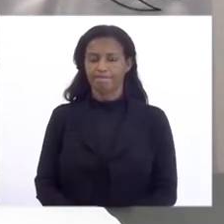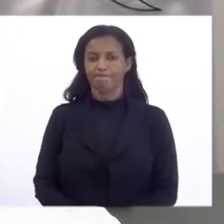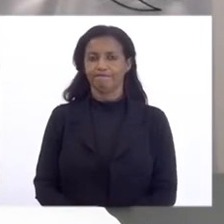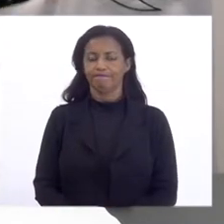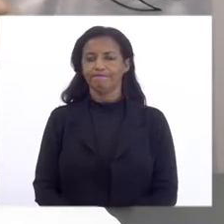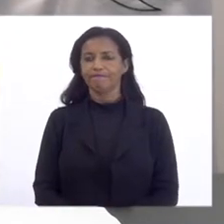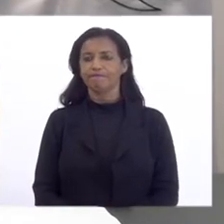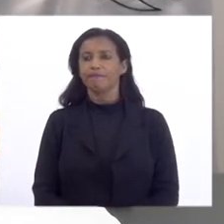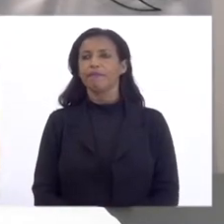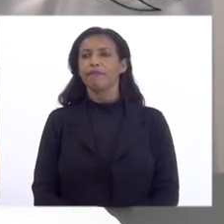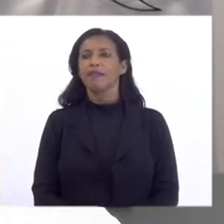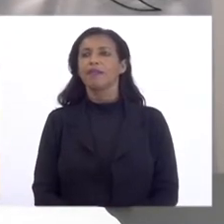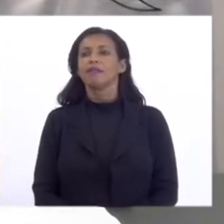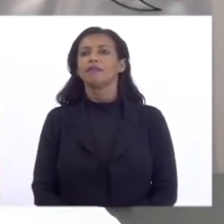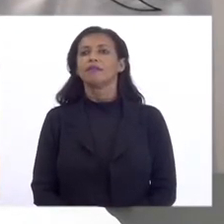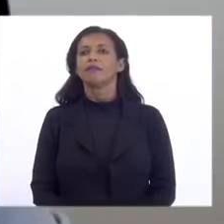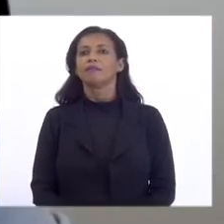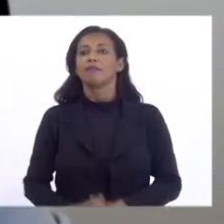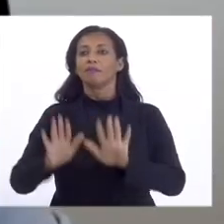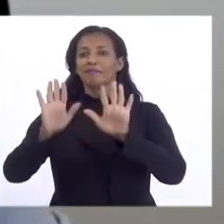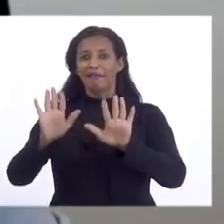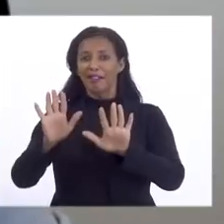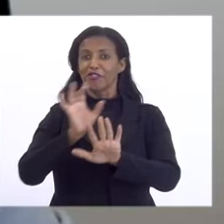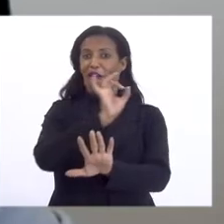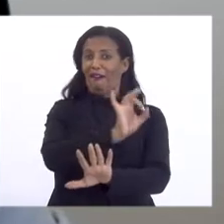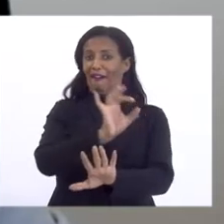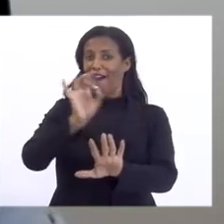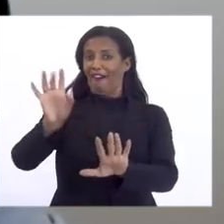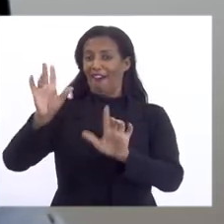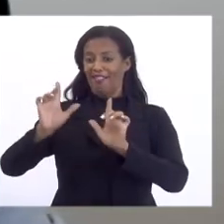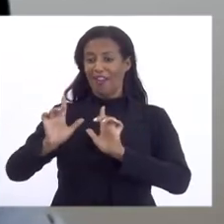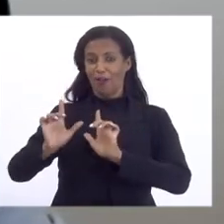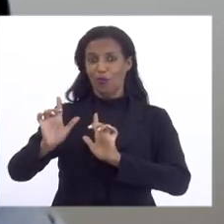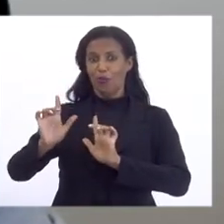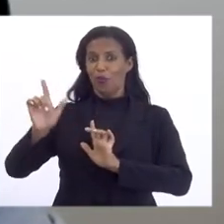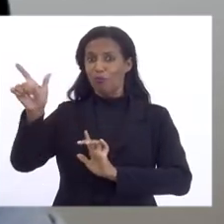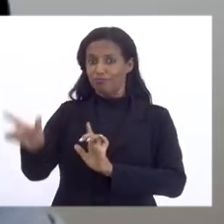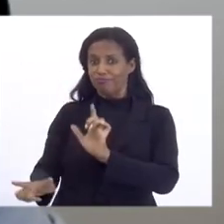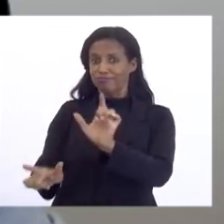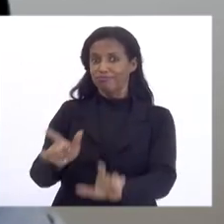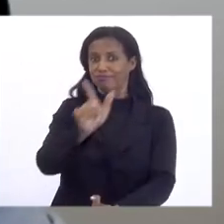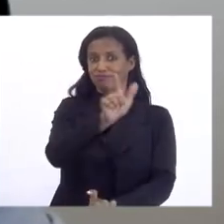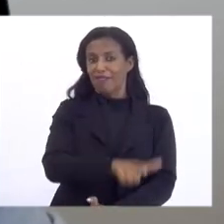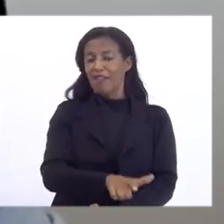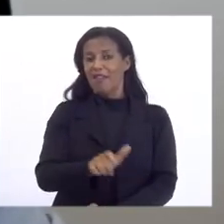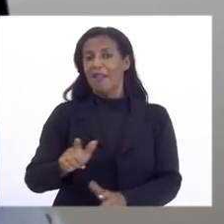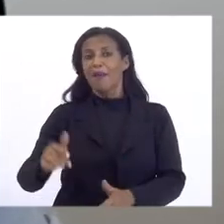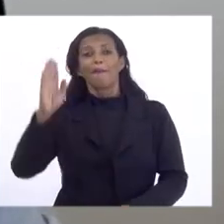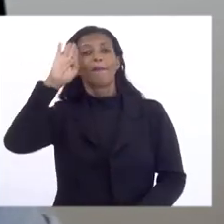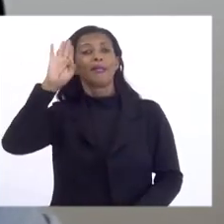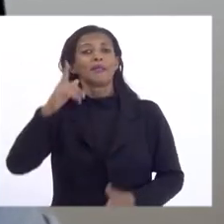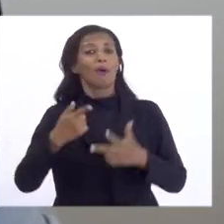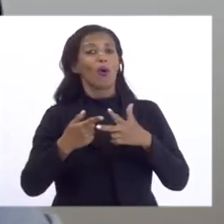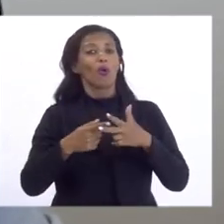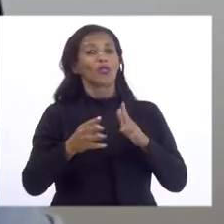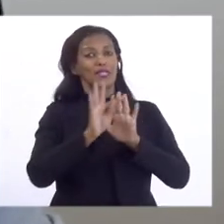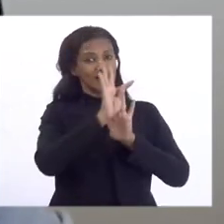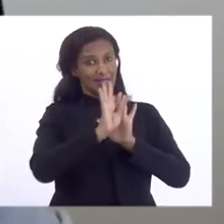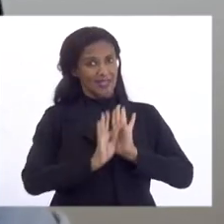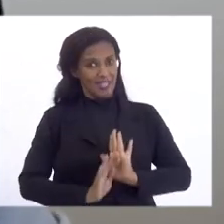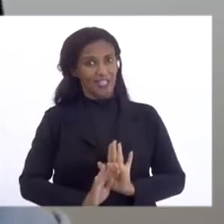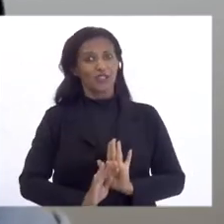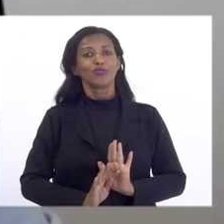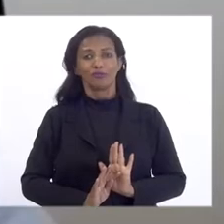pedido. Mas, presidente, cada um na sua, é claro. Mas assim, eu sempre acho que o mais importante é acertar o texto. Eu também, mas